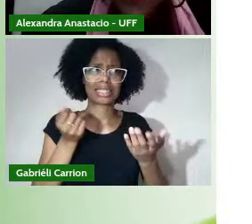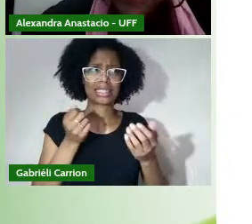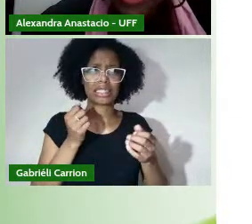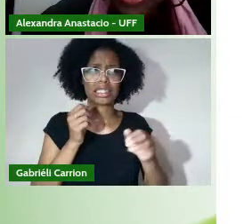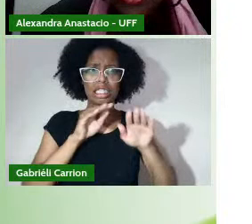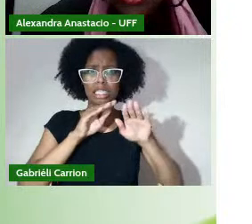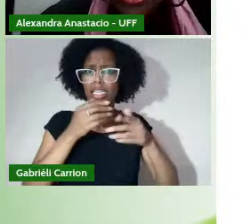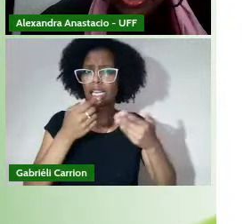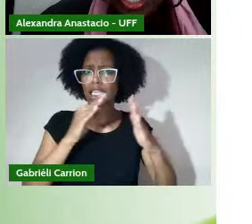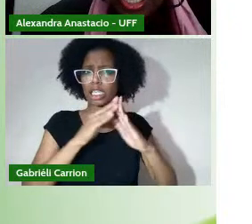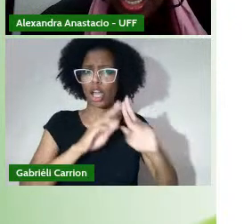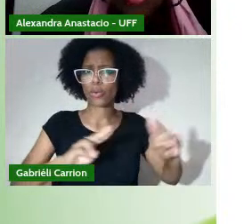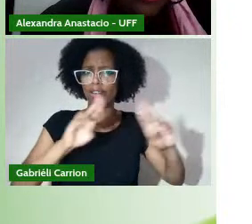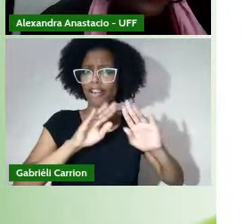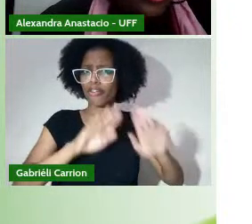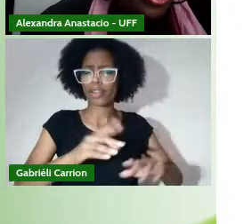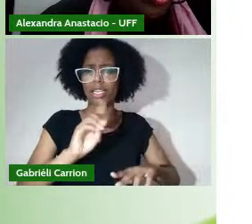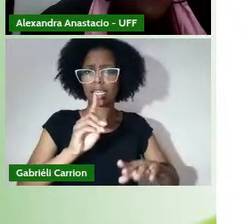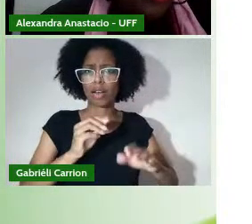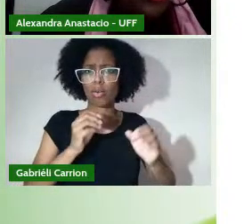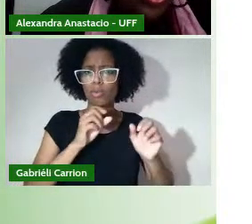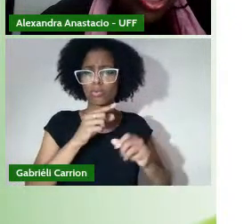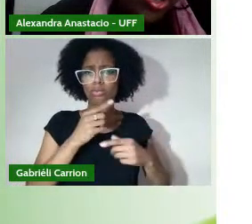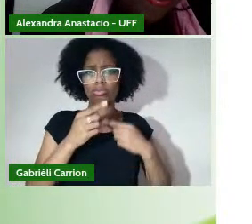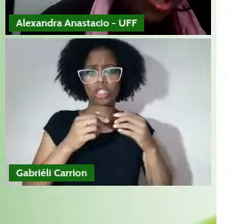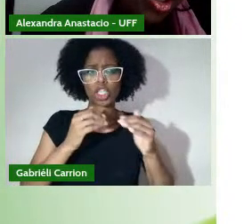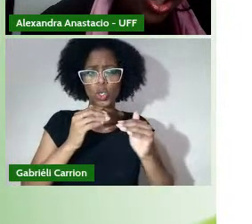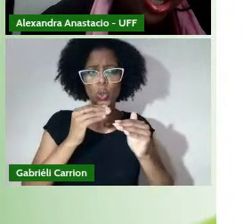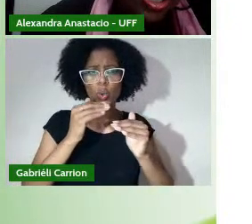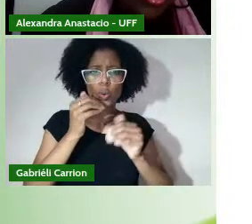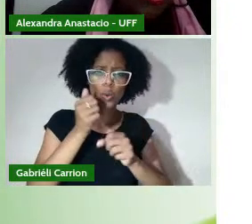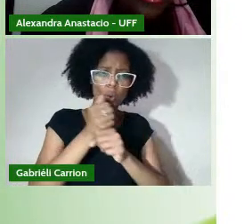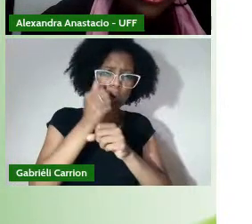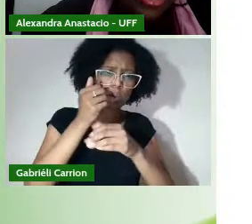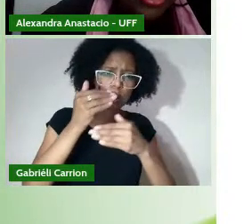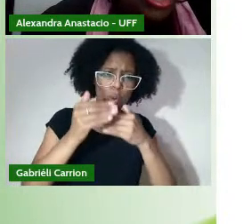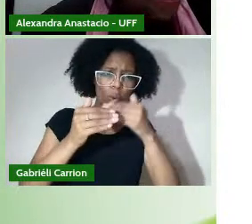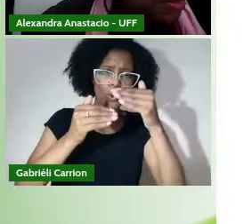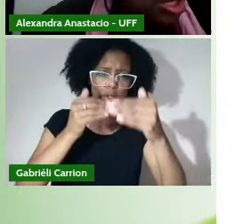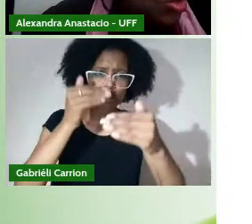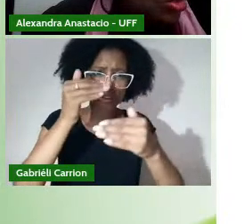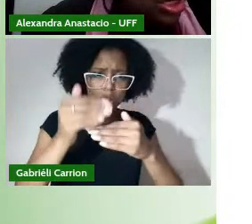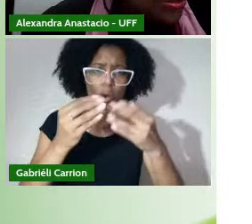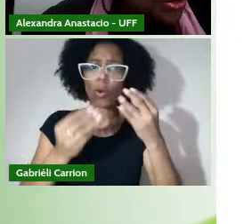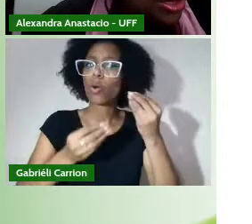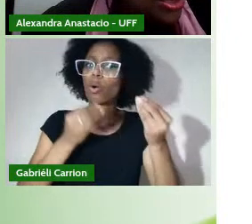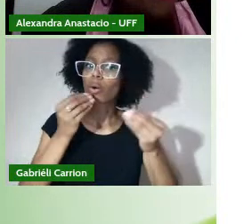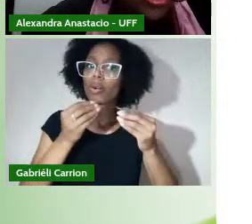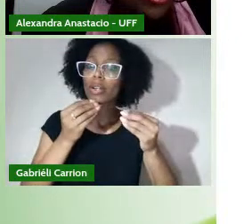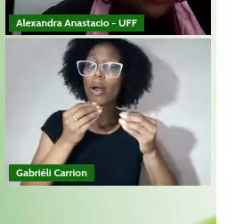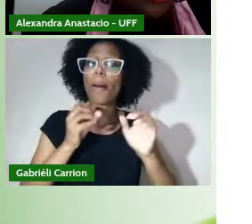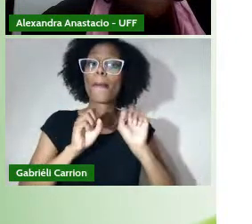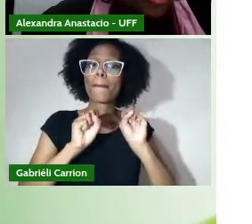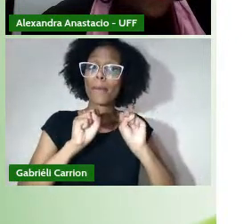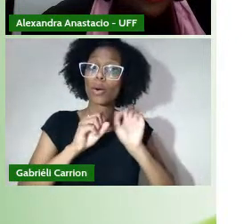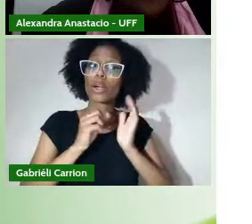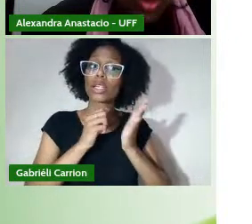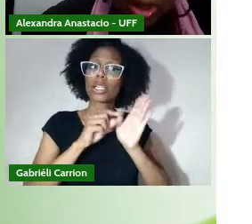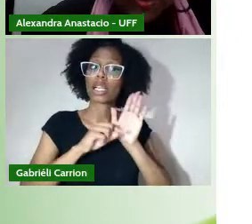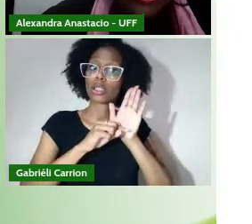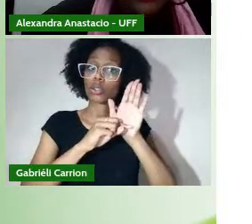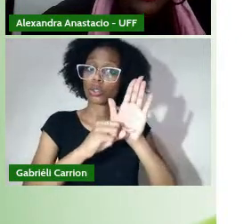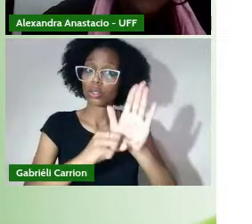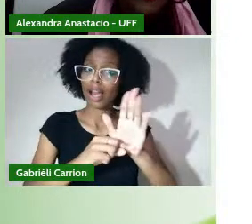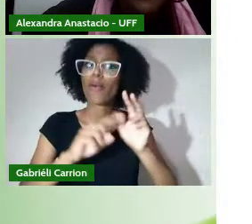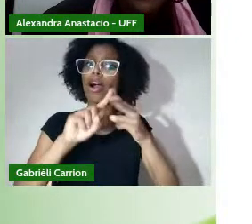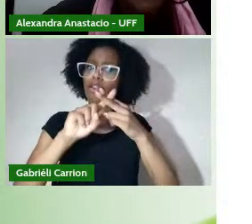retenção, que a construção de uma cultura de empatia dentro da universidade, ela pode contribuir também, ser uma ferramenta